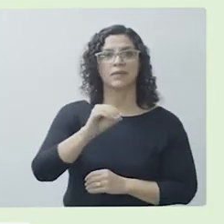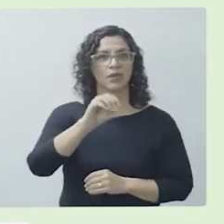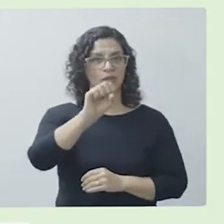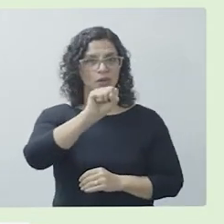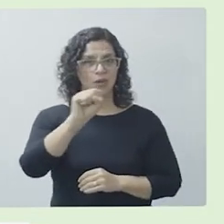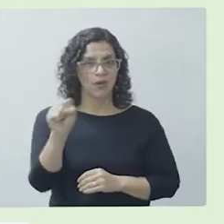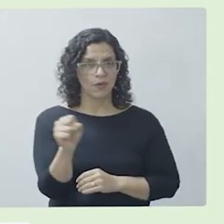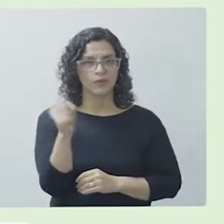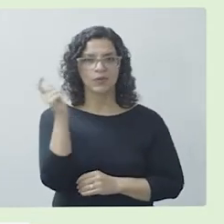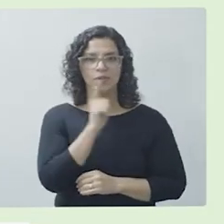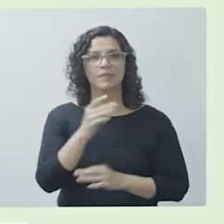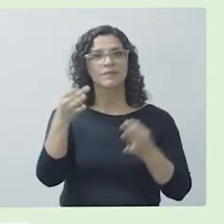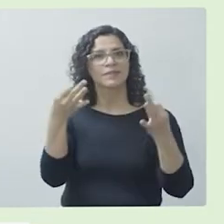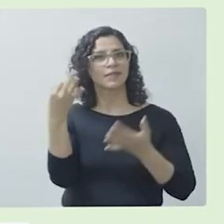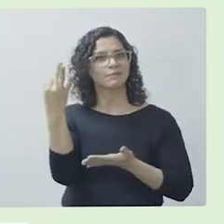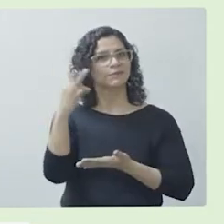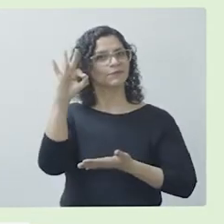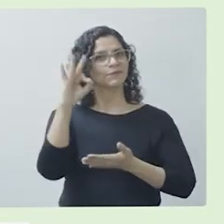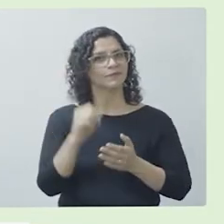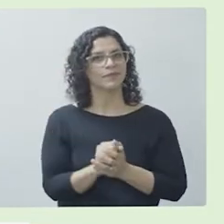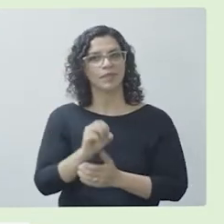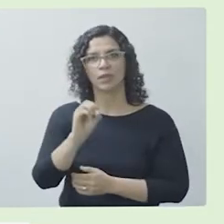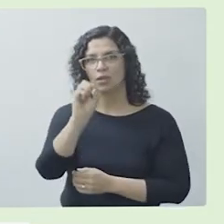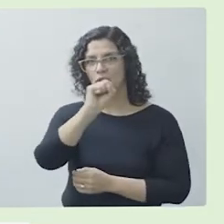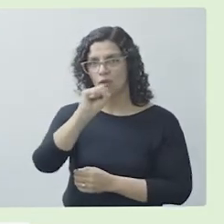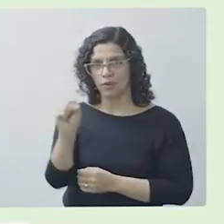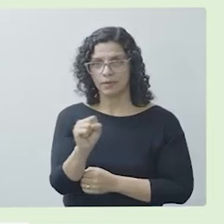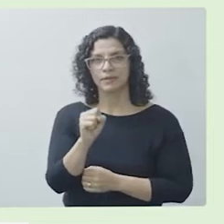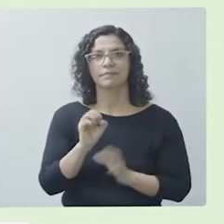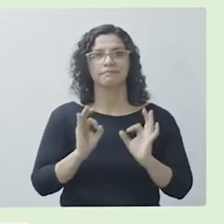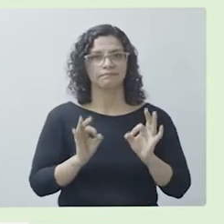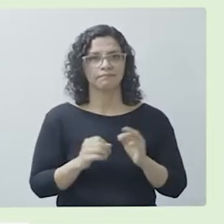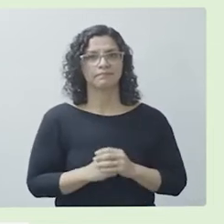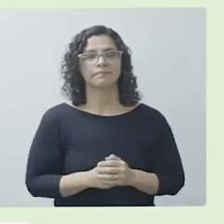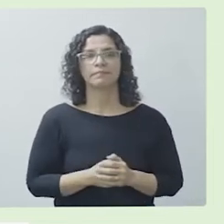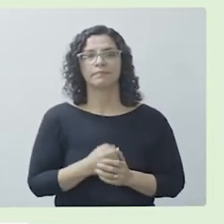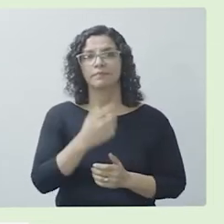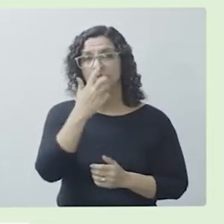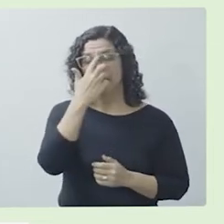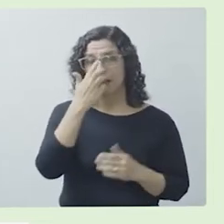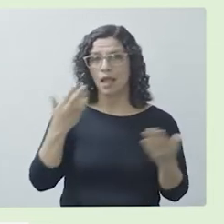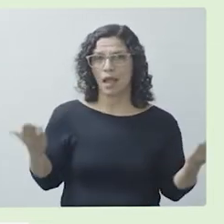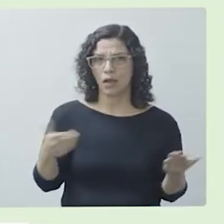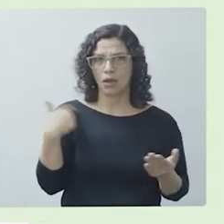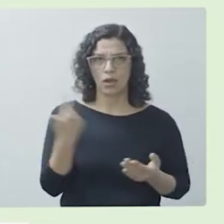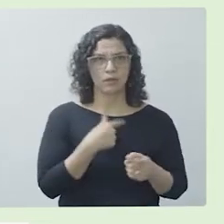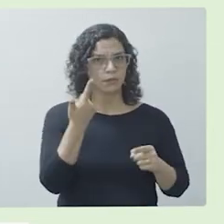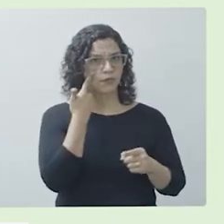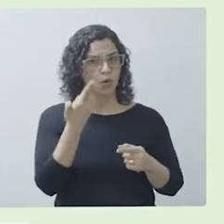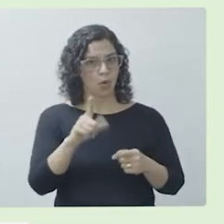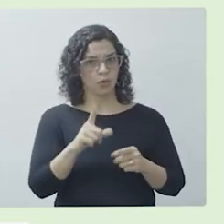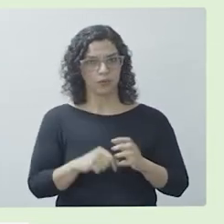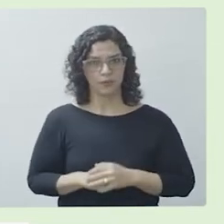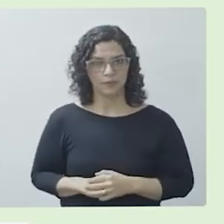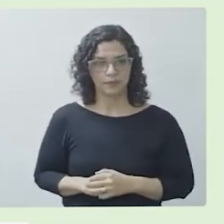nós acertamos. Os amigos. Muito bem. Vamos para o